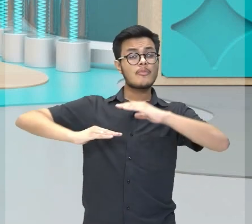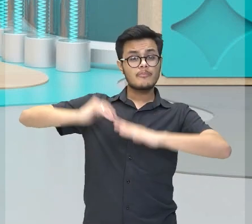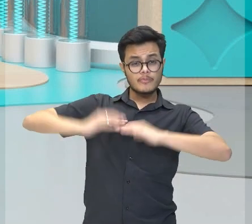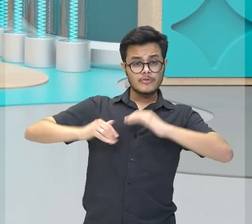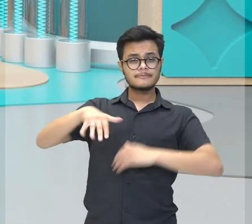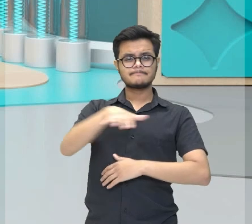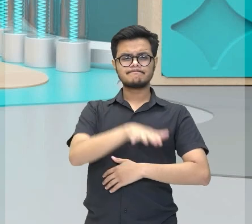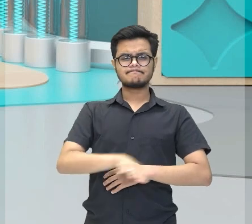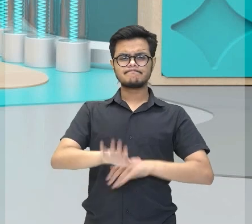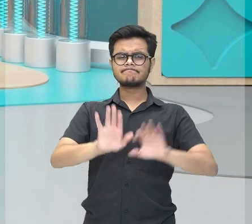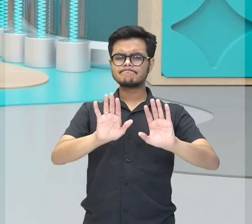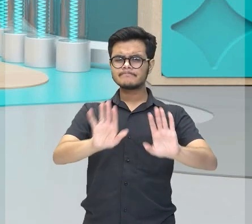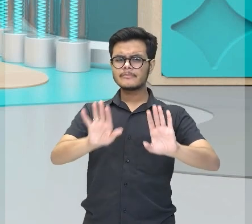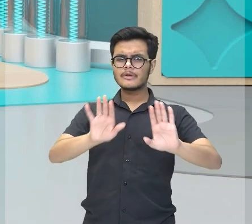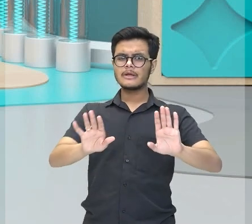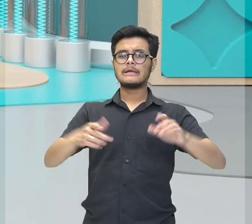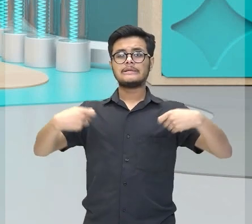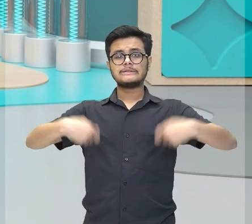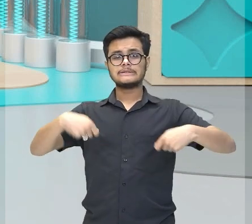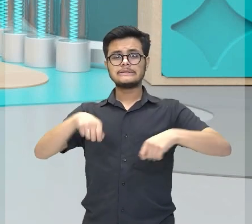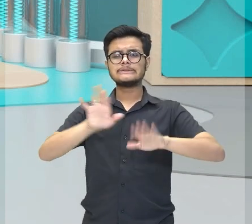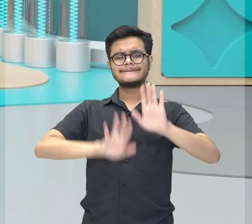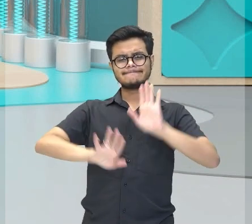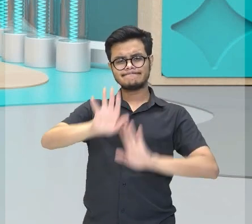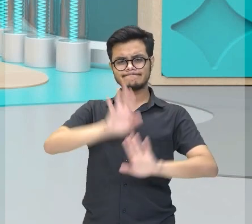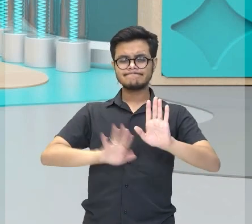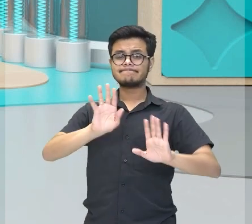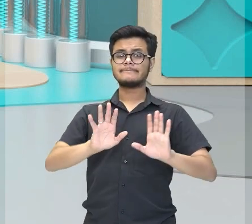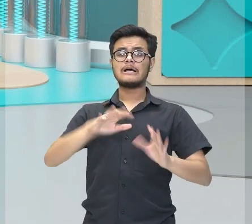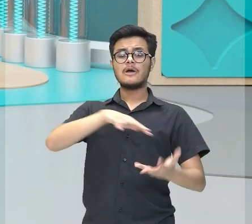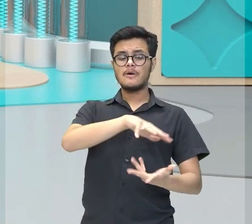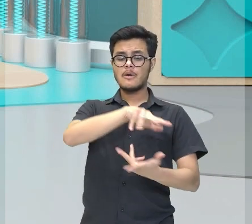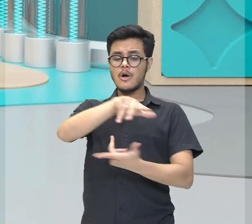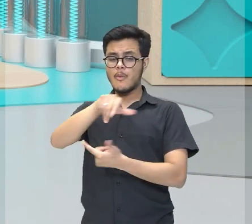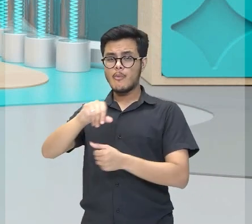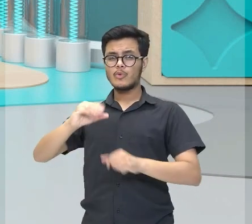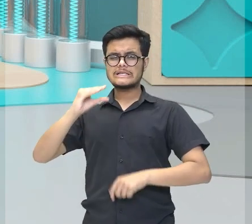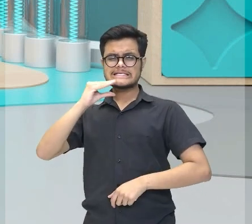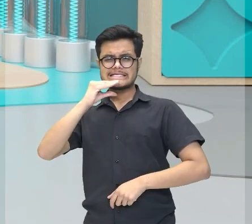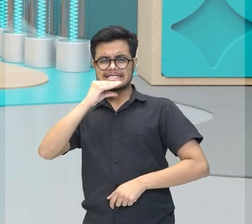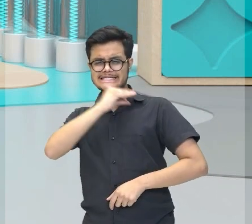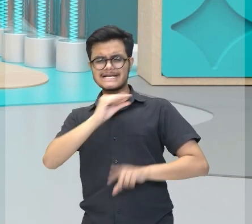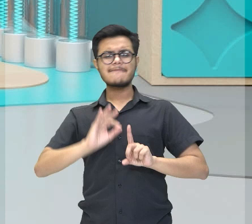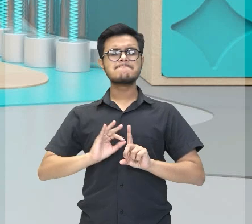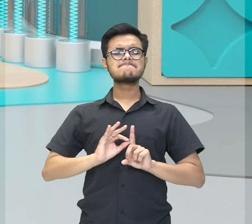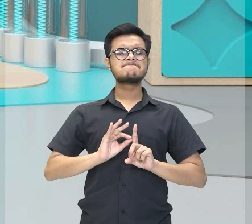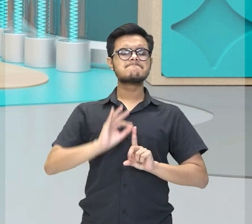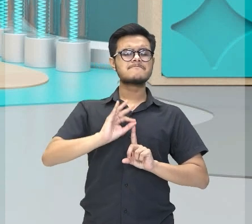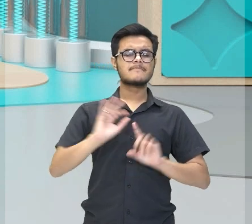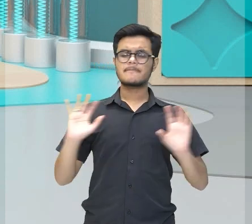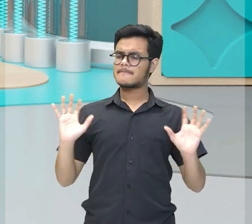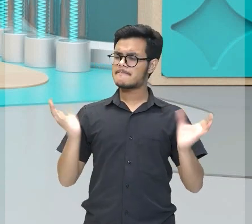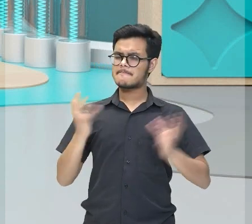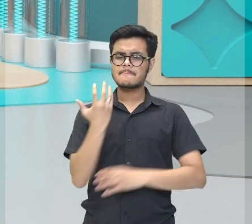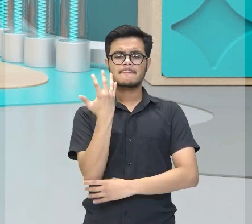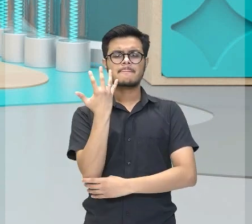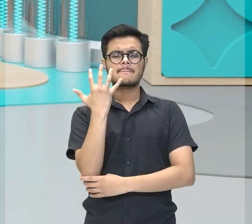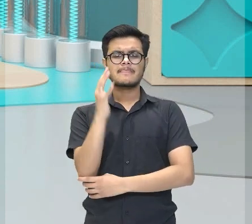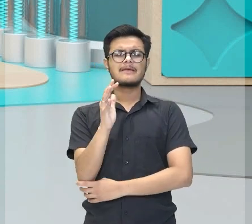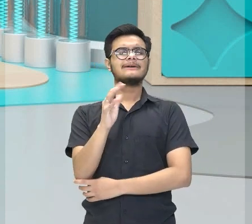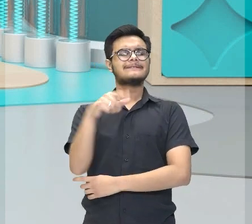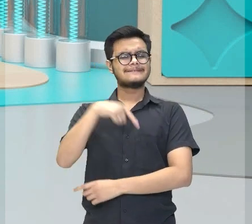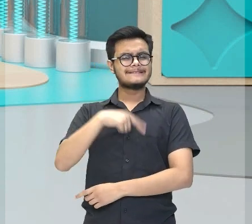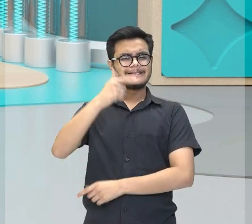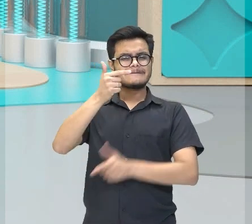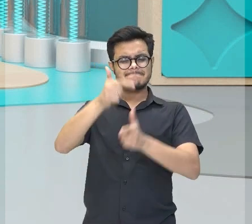Ambientalistas alertam para os efeitos do aquecimento global. A natureza é a maior